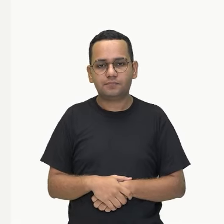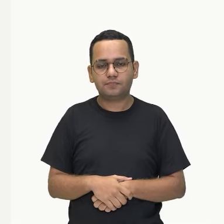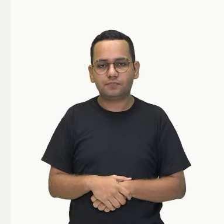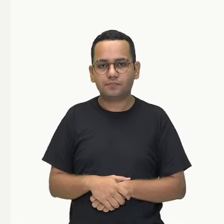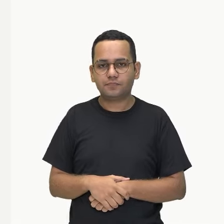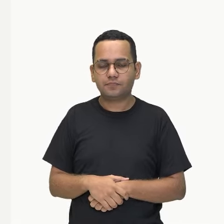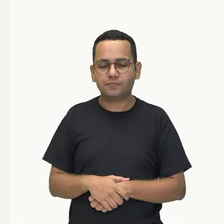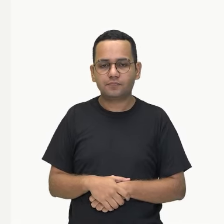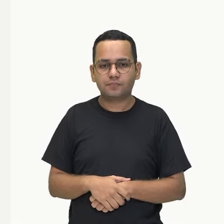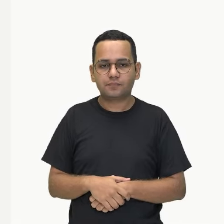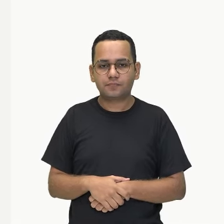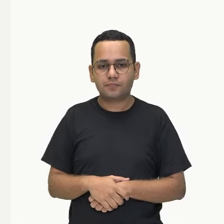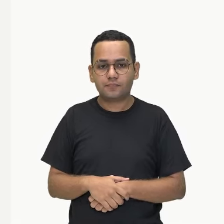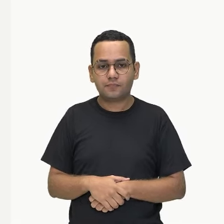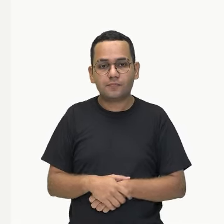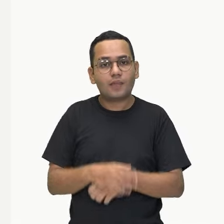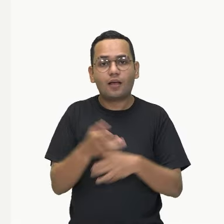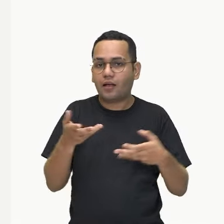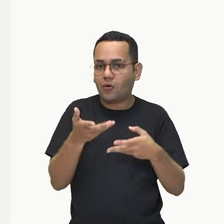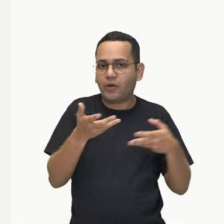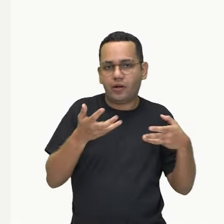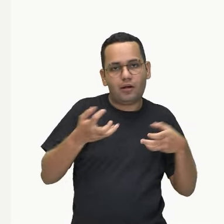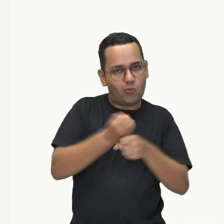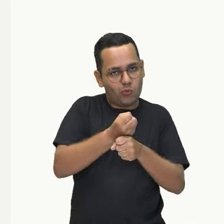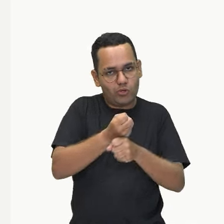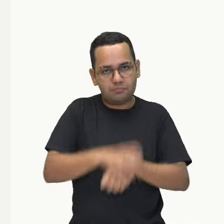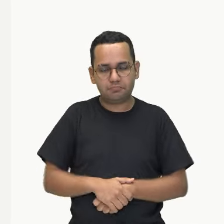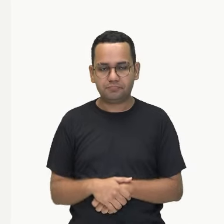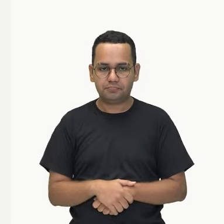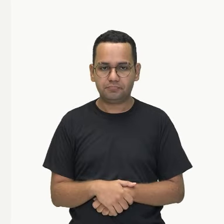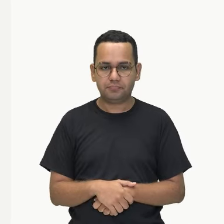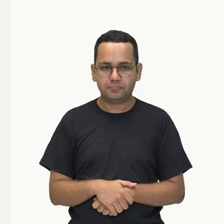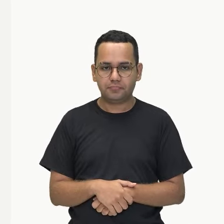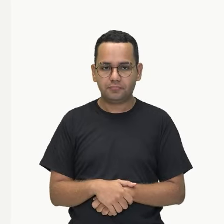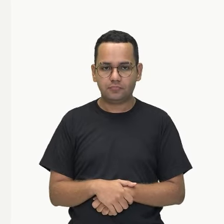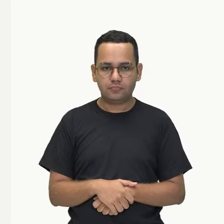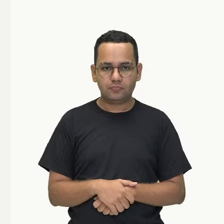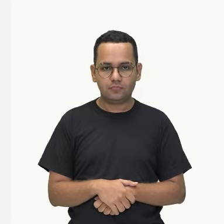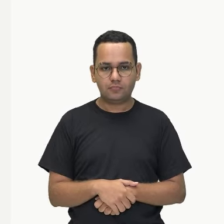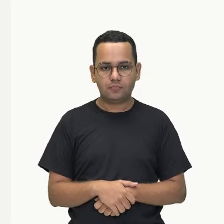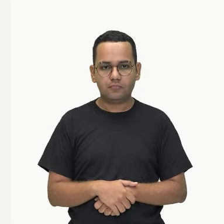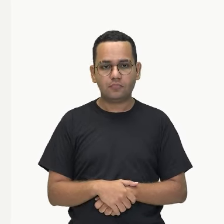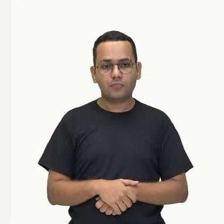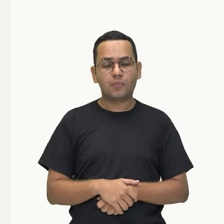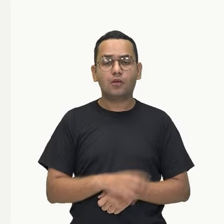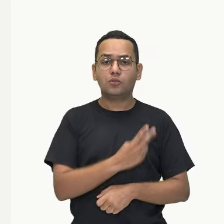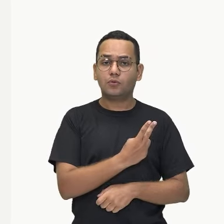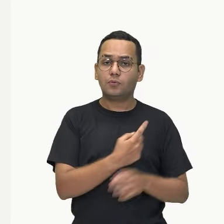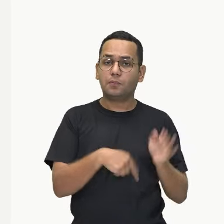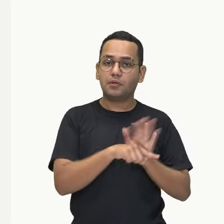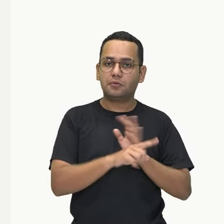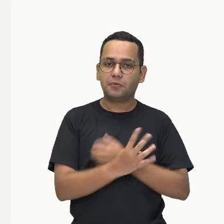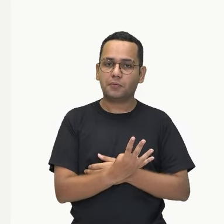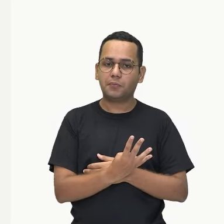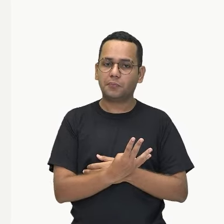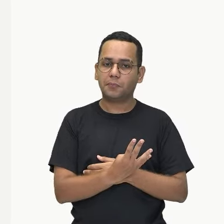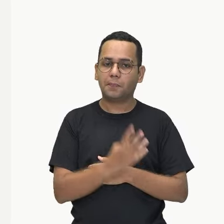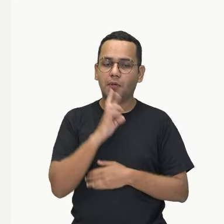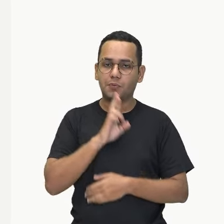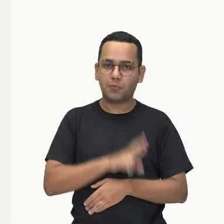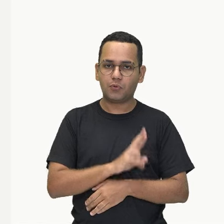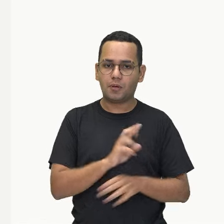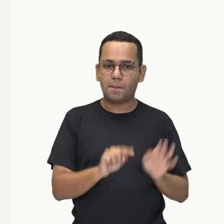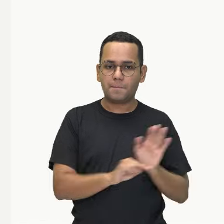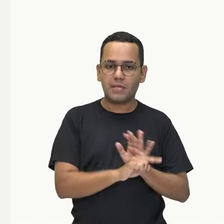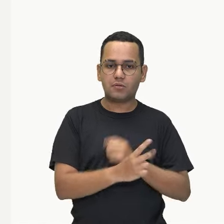10. Agora é só a gente fazer o nosso cálculo, né? 2 menos 4 menos 2,